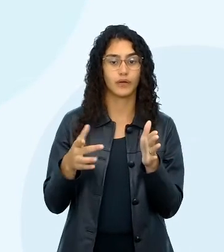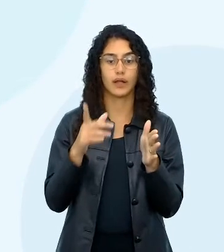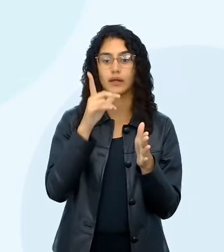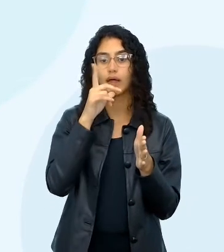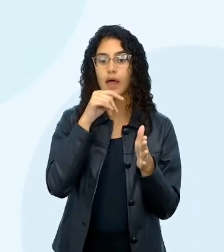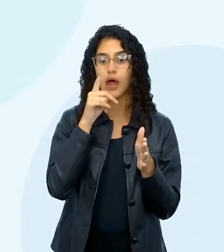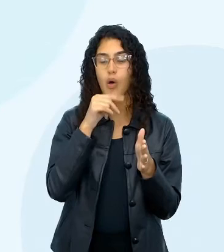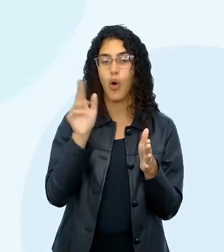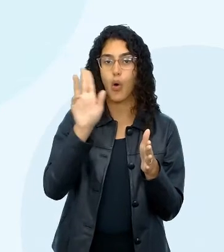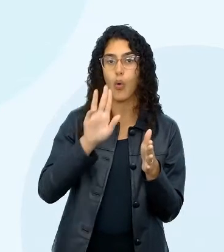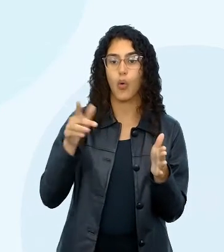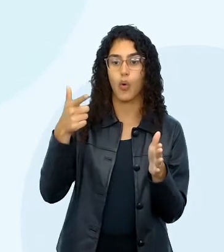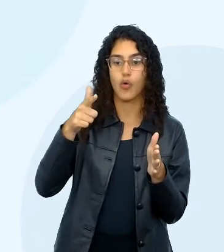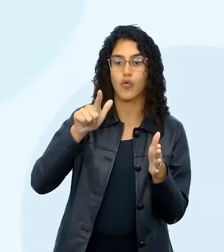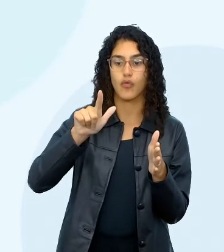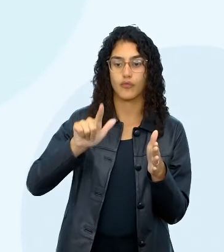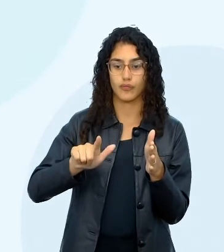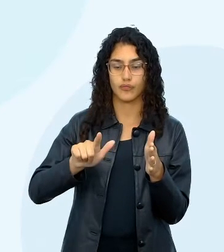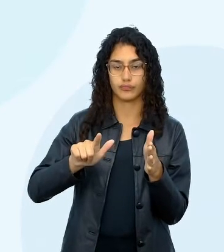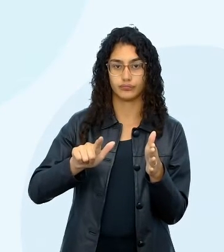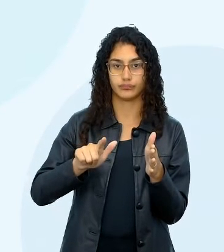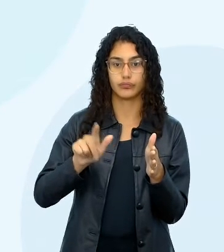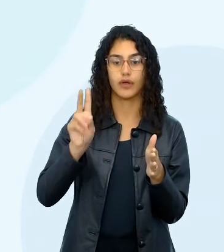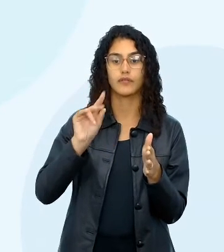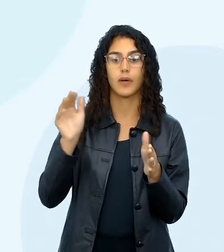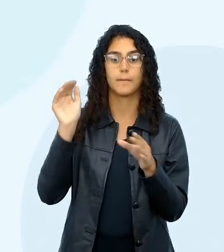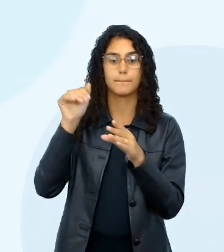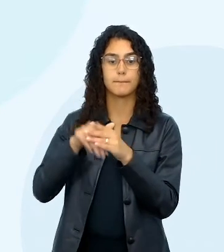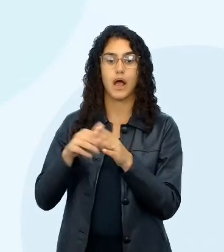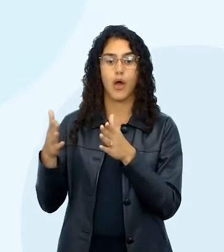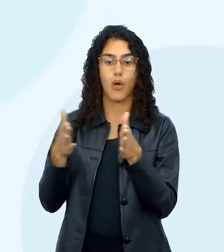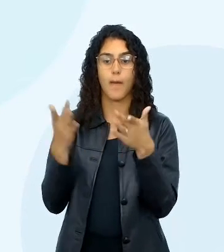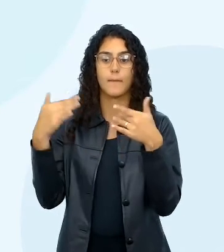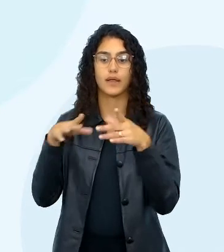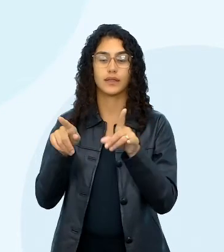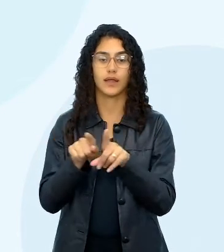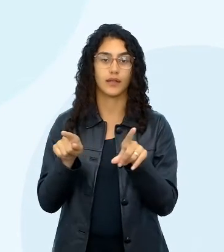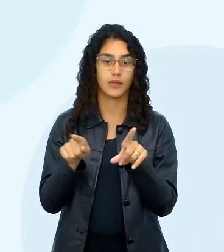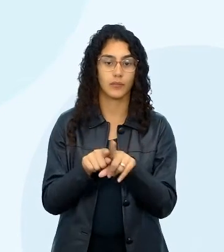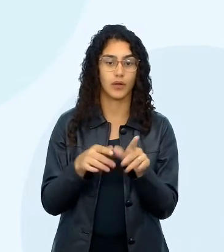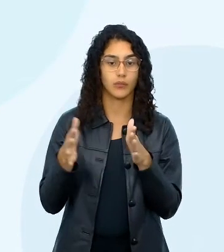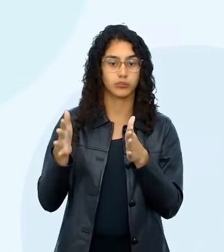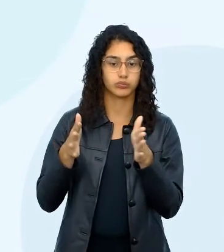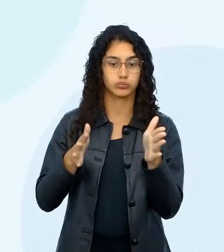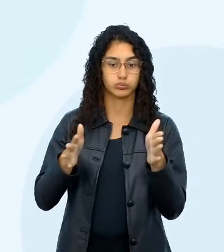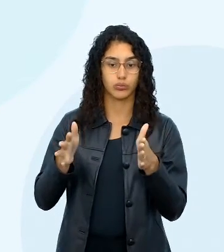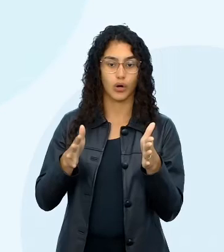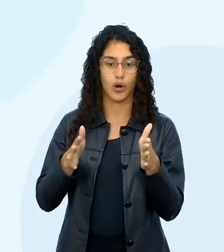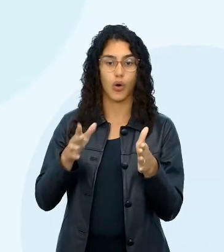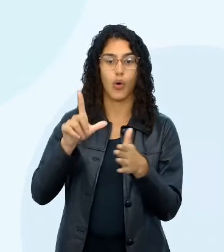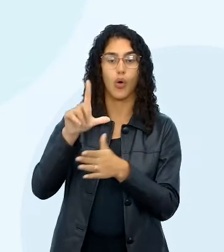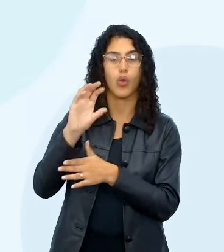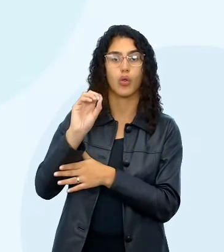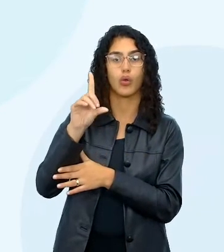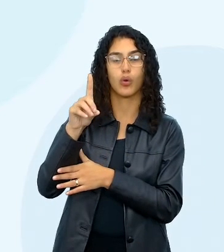de reuso ou água que vai para o rio, mas tem a parte sólida, o